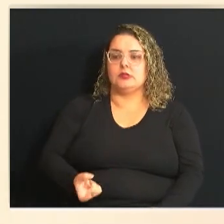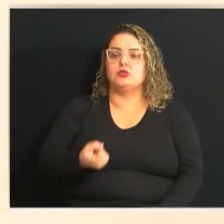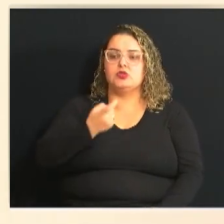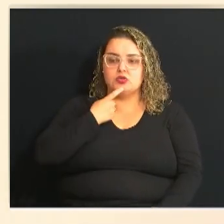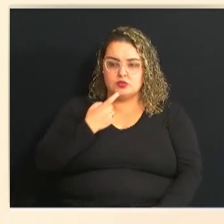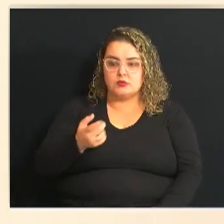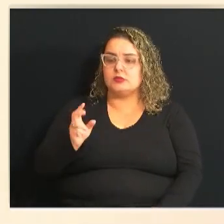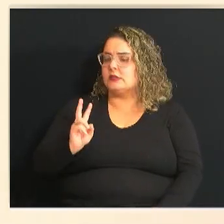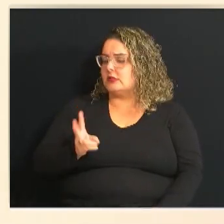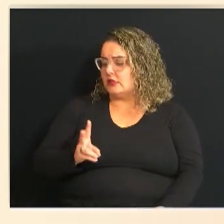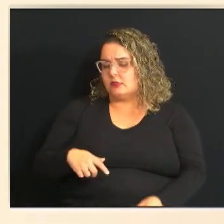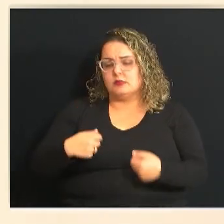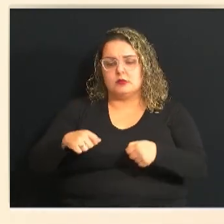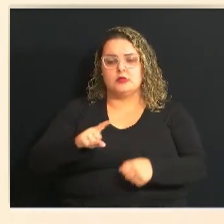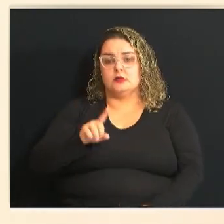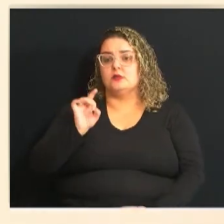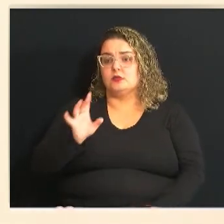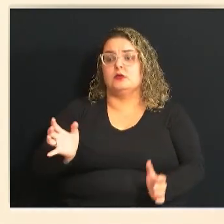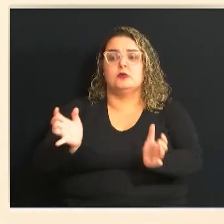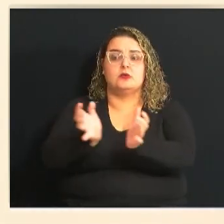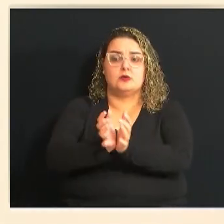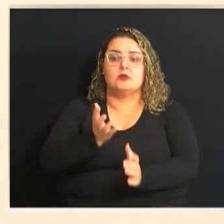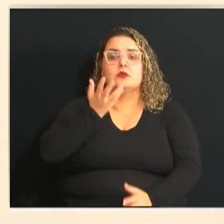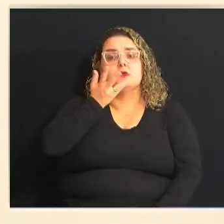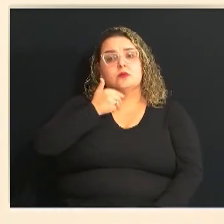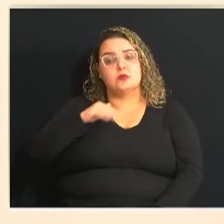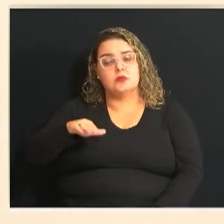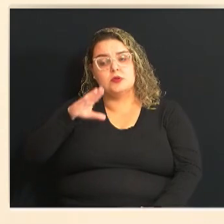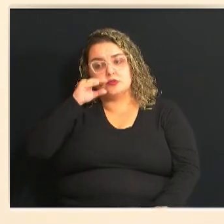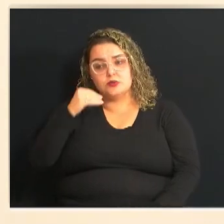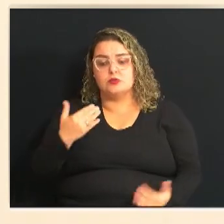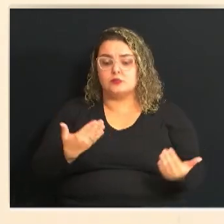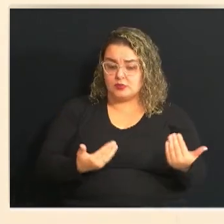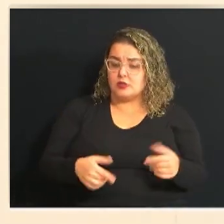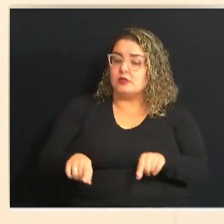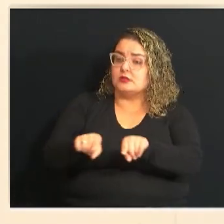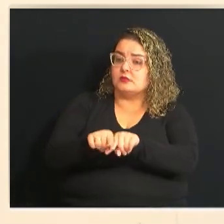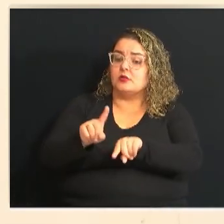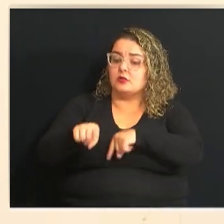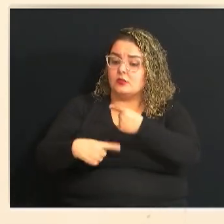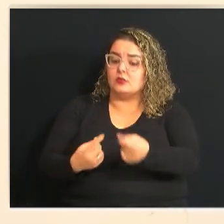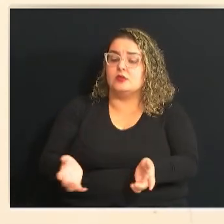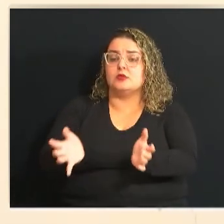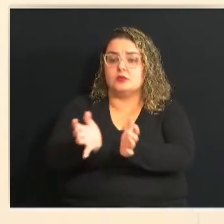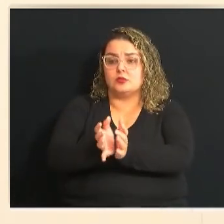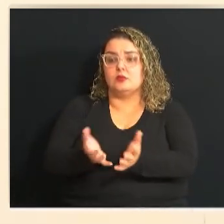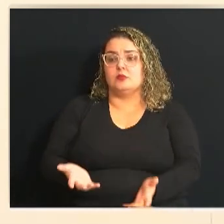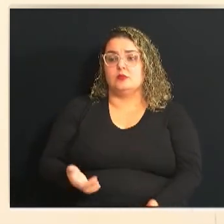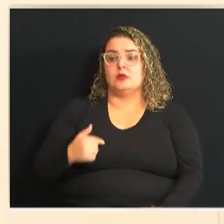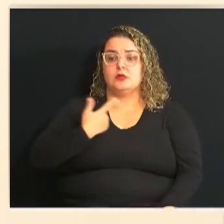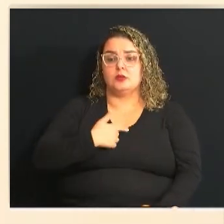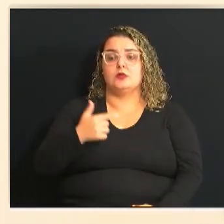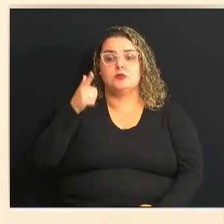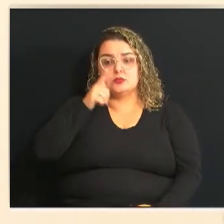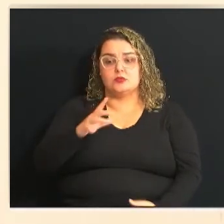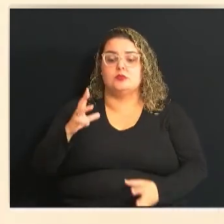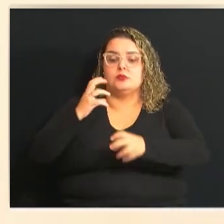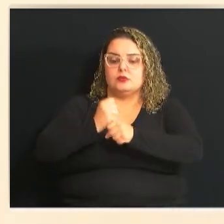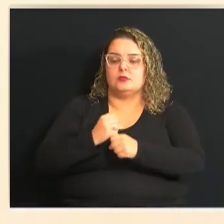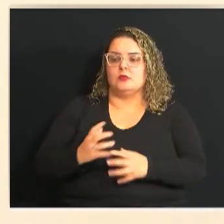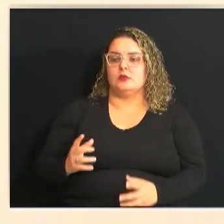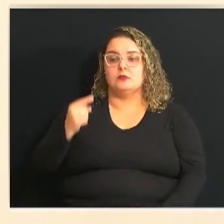vez mais não ganhado limitações. Então, não sou só eu, né, que sou uma mulher adulta, que estou sofrendo com isso, mas são crianças,